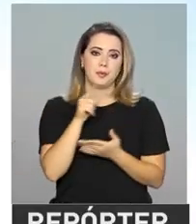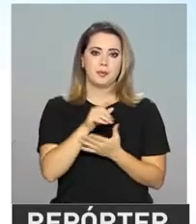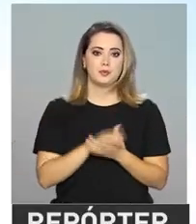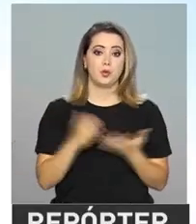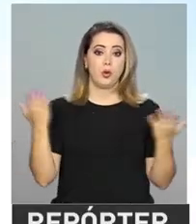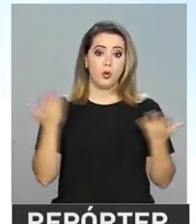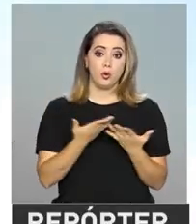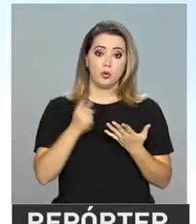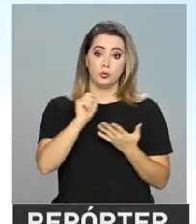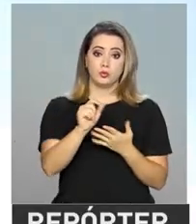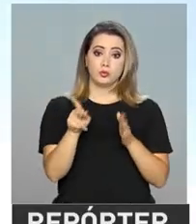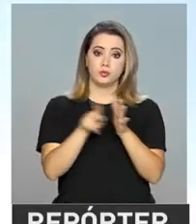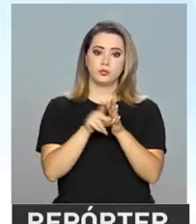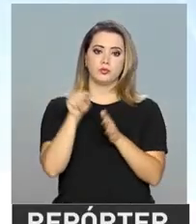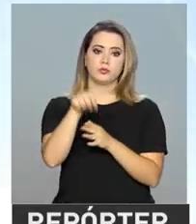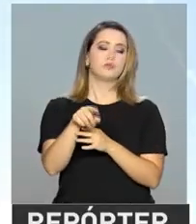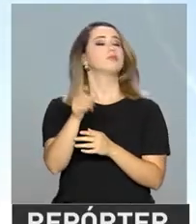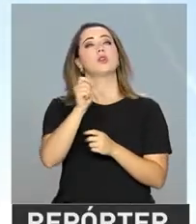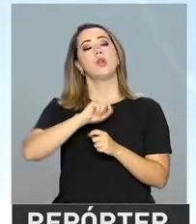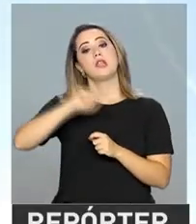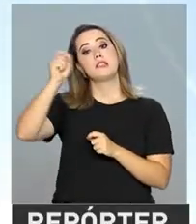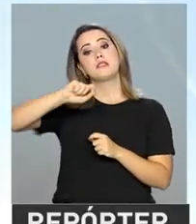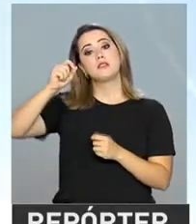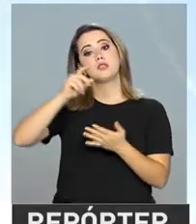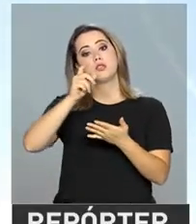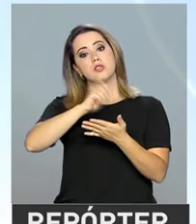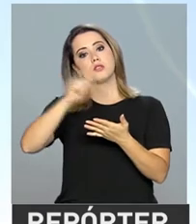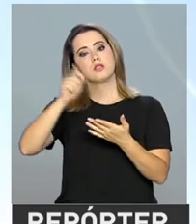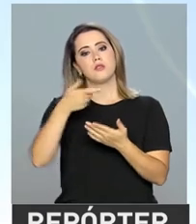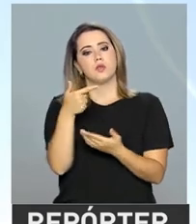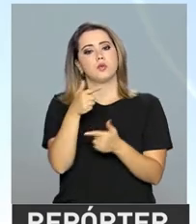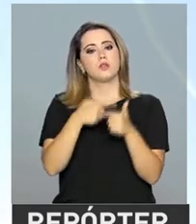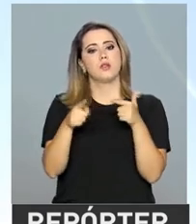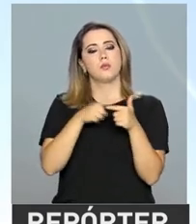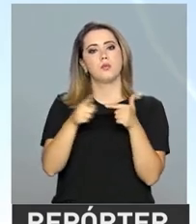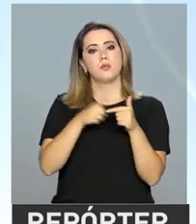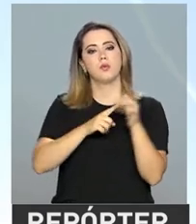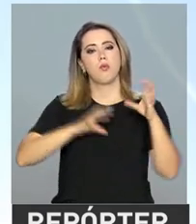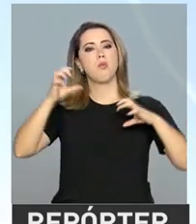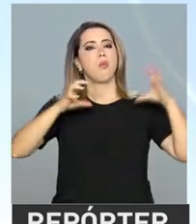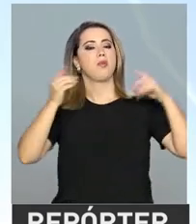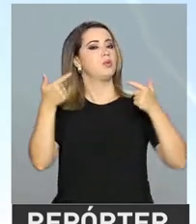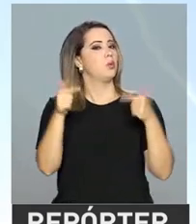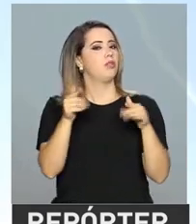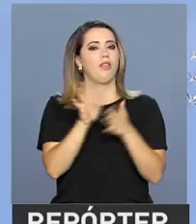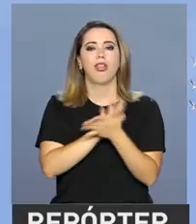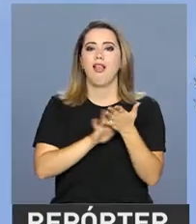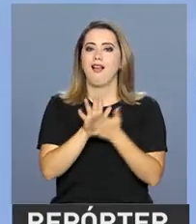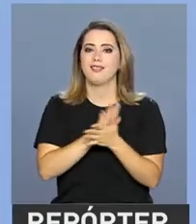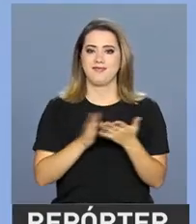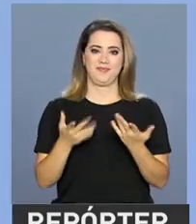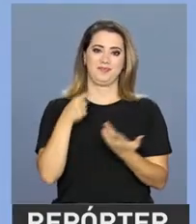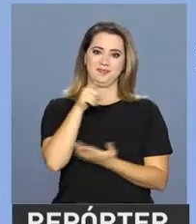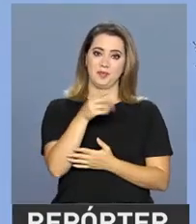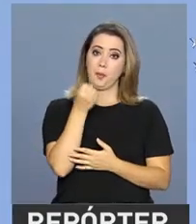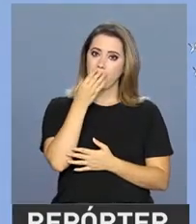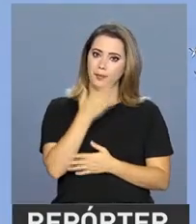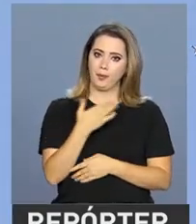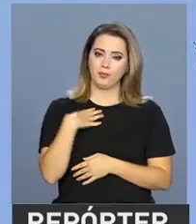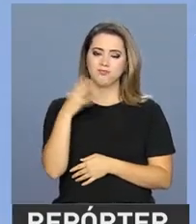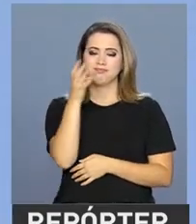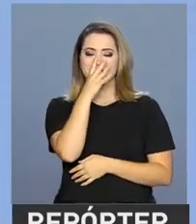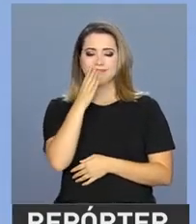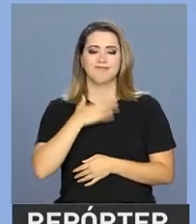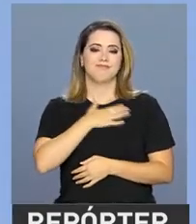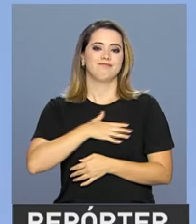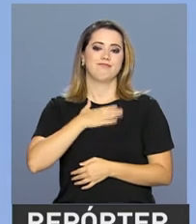usado hoje para as aeronaves escreverem nos céus não agride a camada de ozônio e não gera poluição. O show agrada